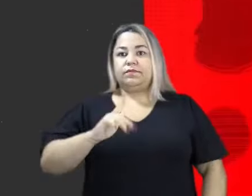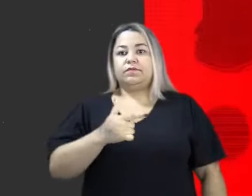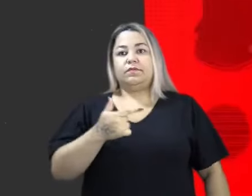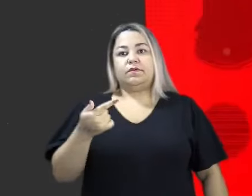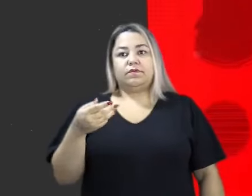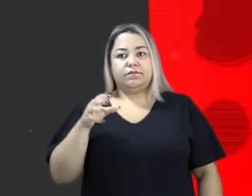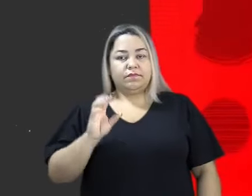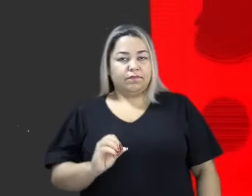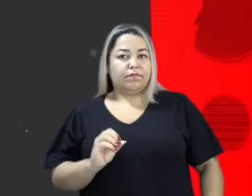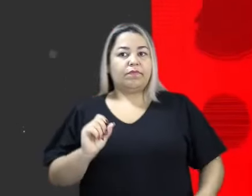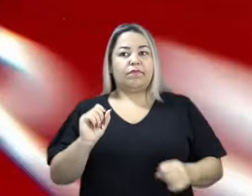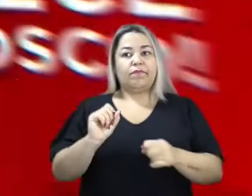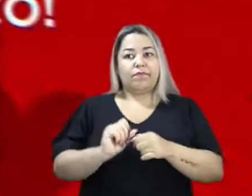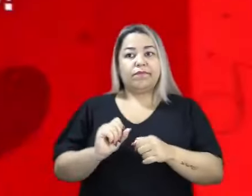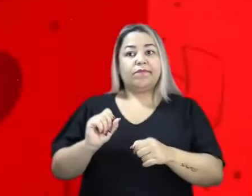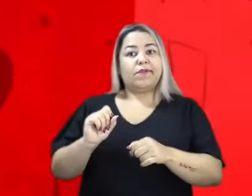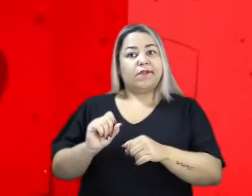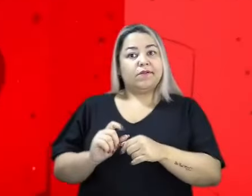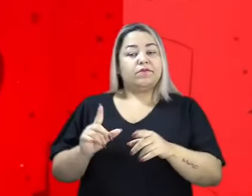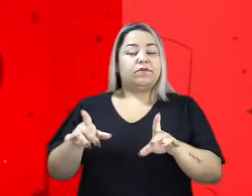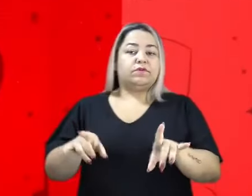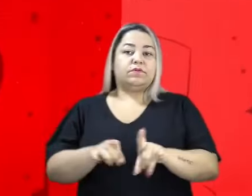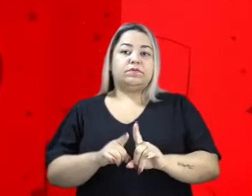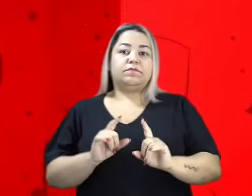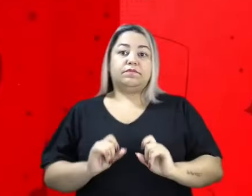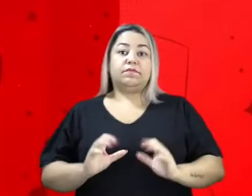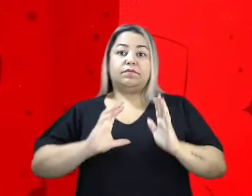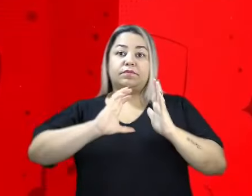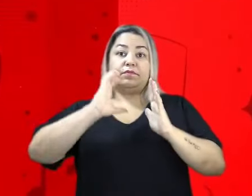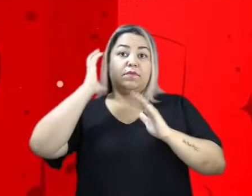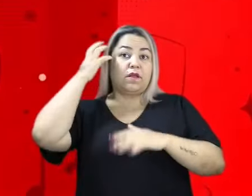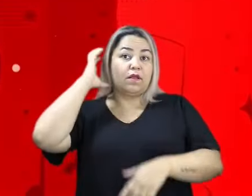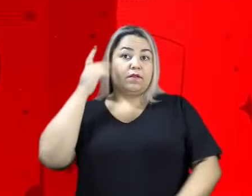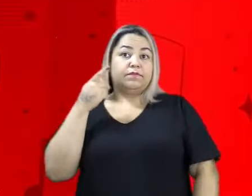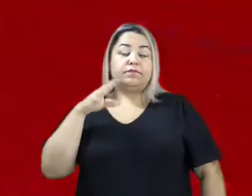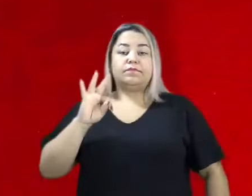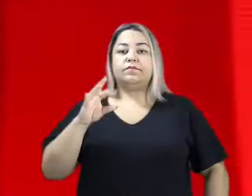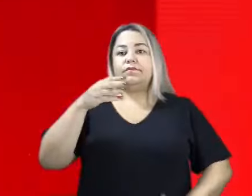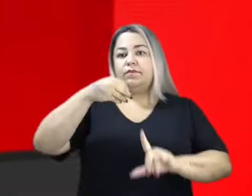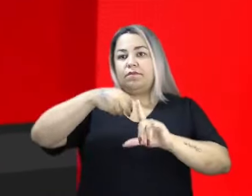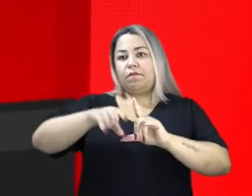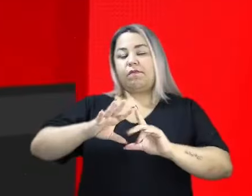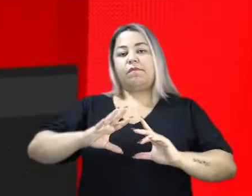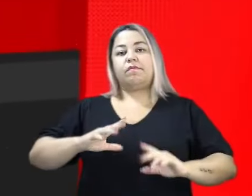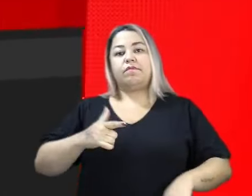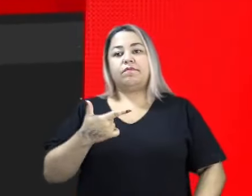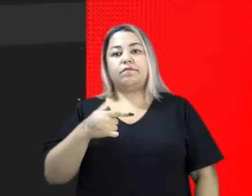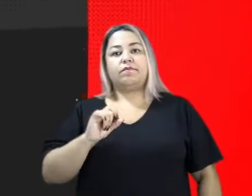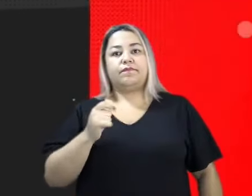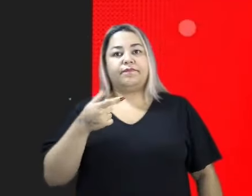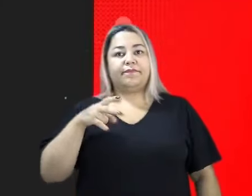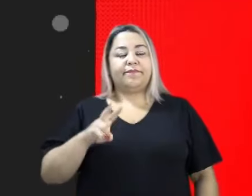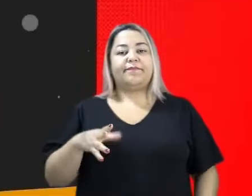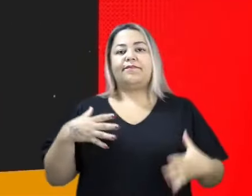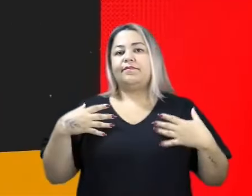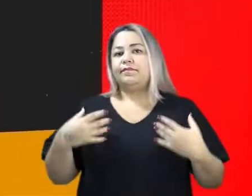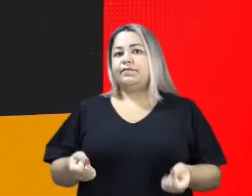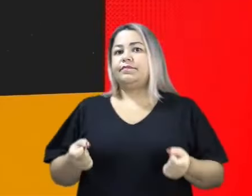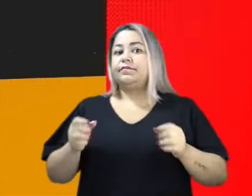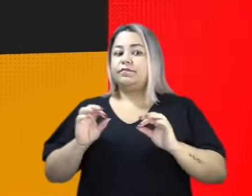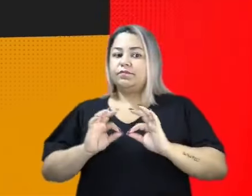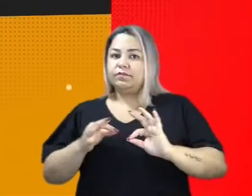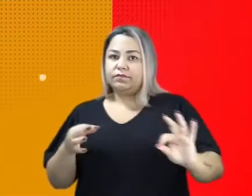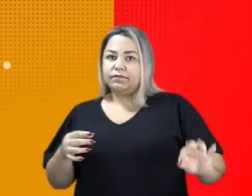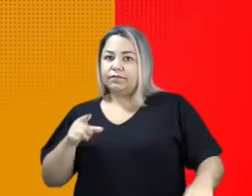720 episódios produzidos. A Rádio PT está presente em todas as plataformas. Em 2025, vamos mais longe.